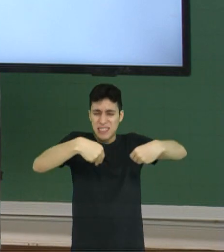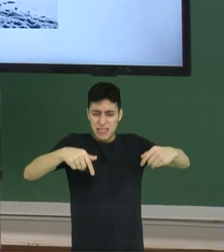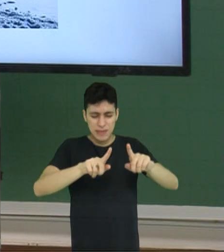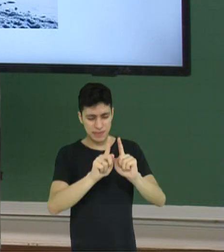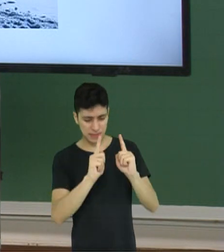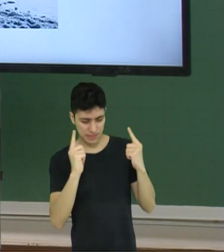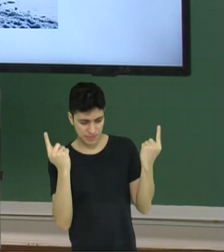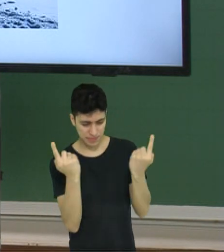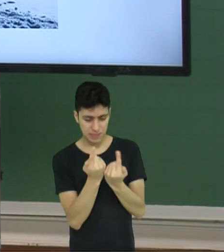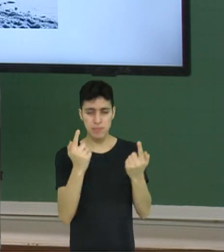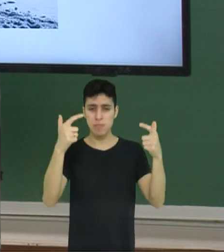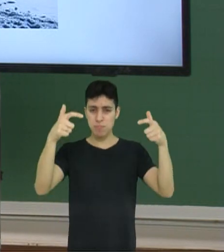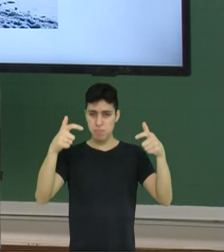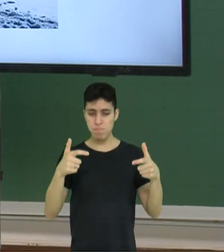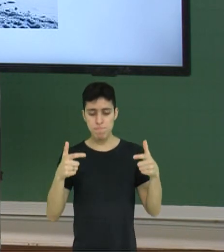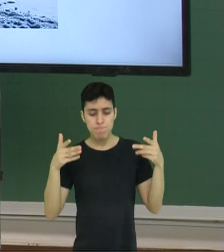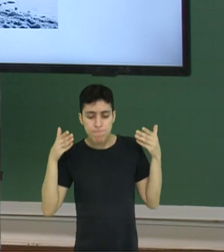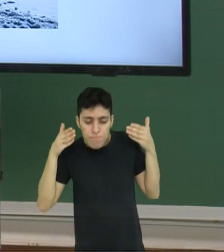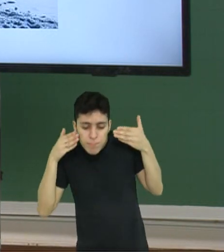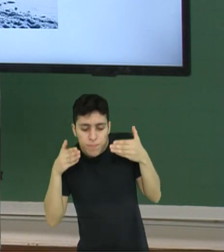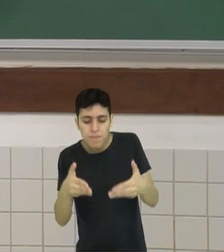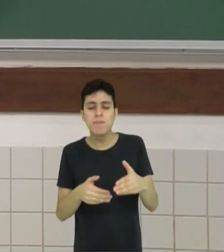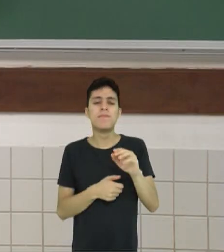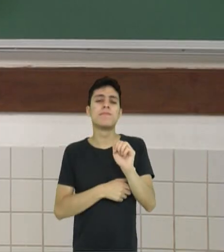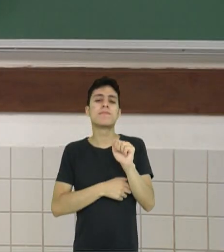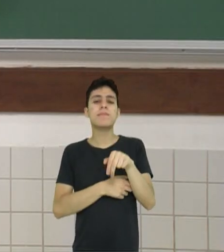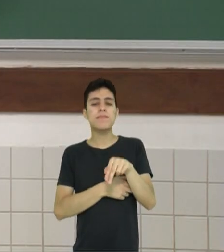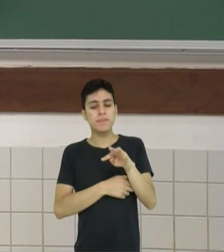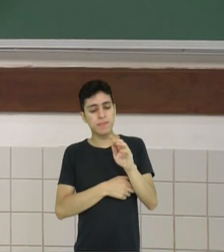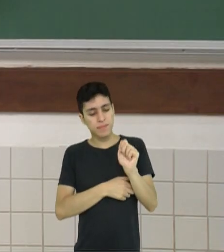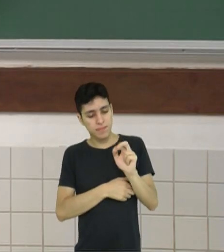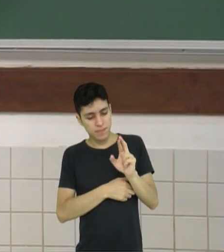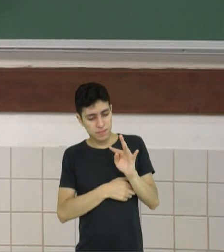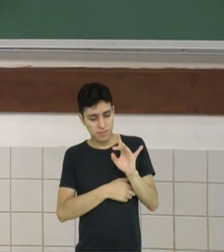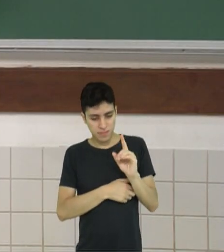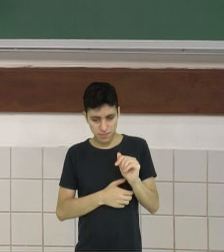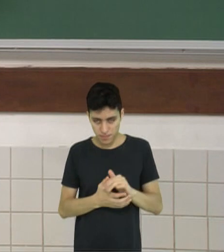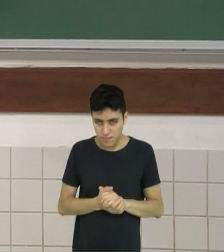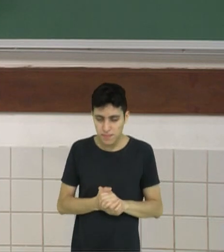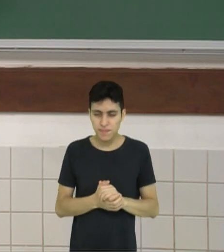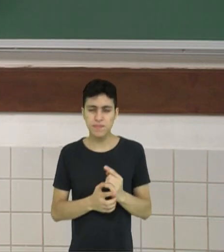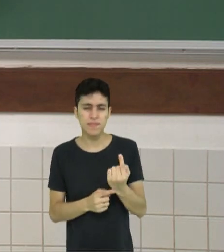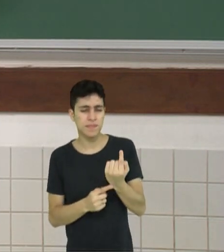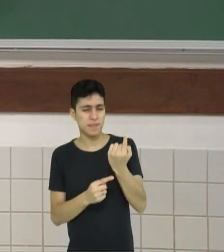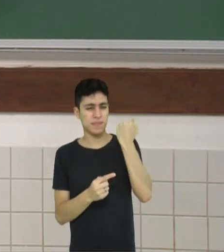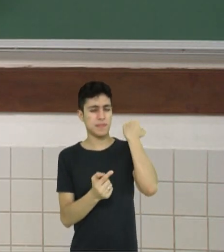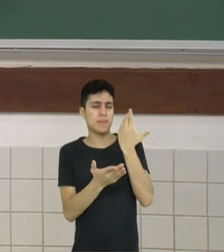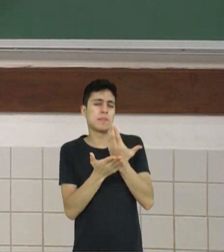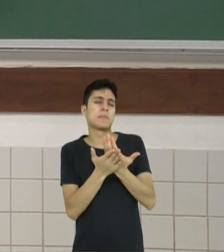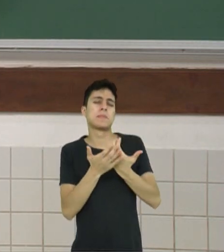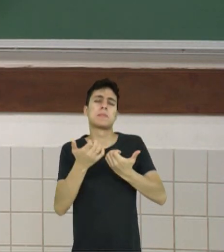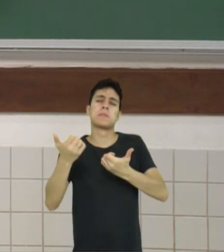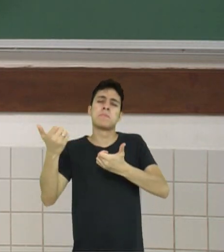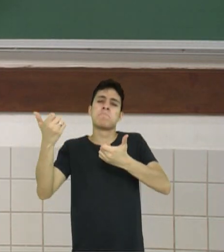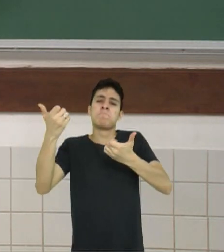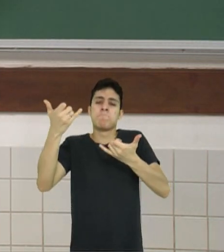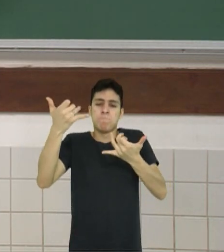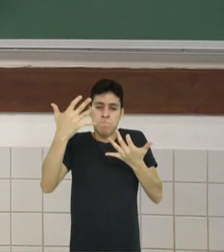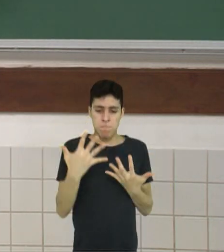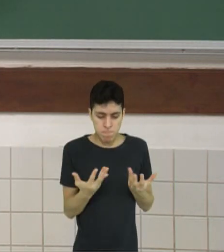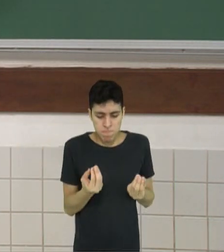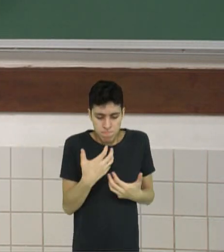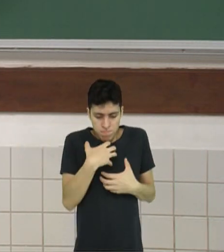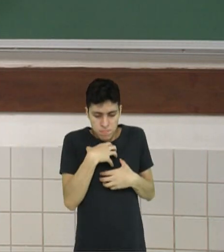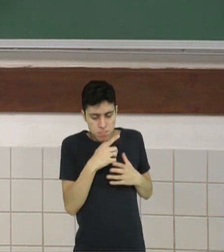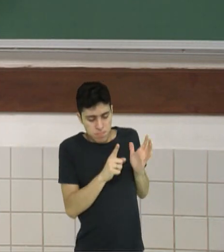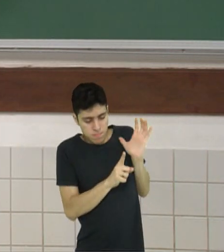a Antártida. Na aula anterior, falamos sobre impactos ambientais nessas regiões, Antártida e Ártico,